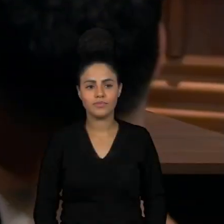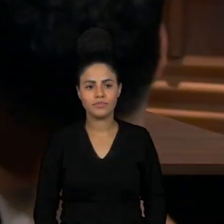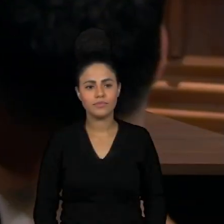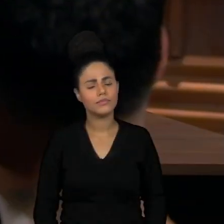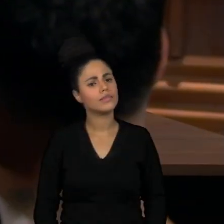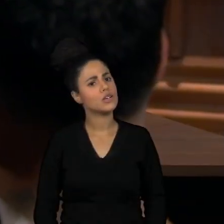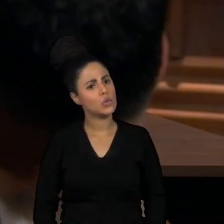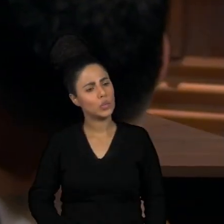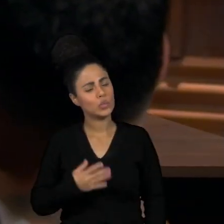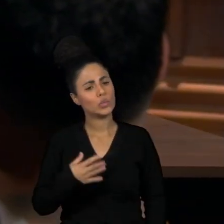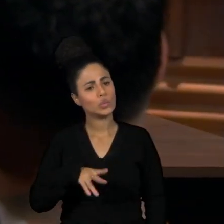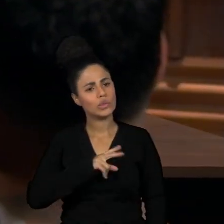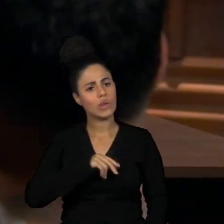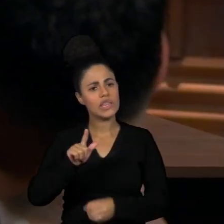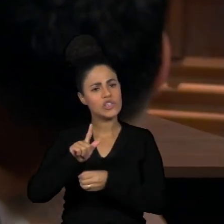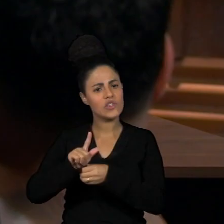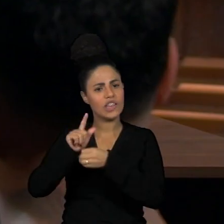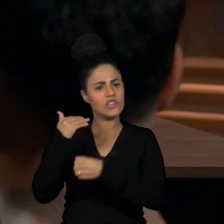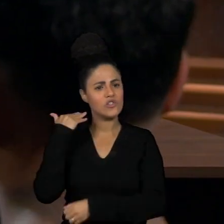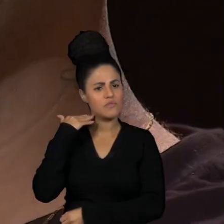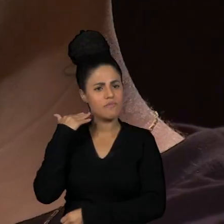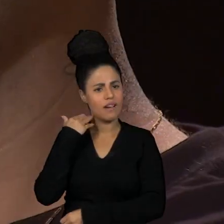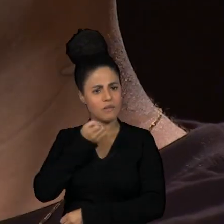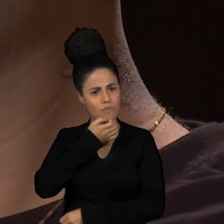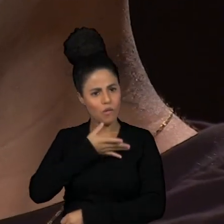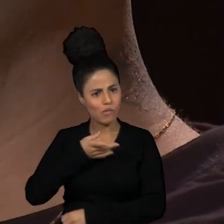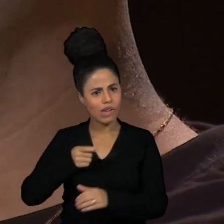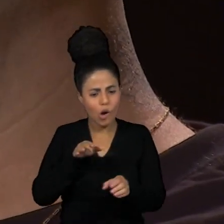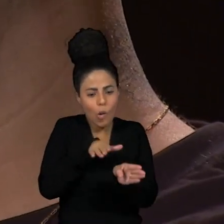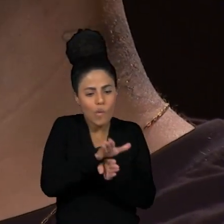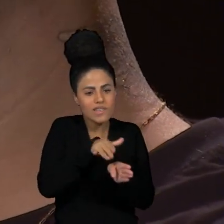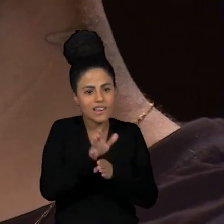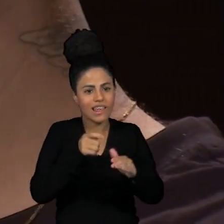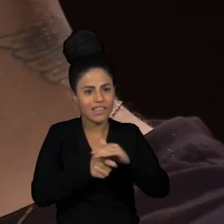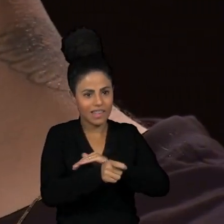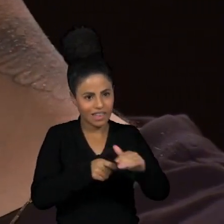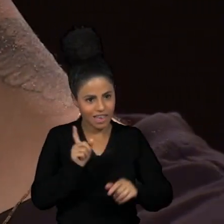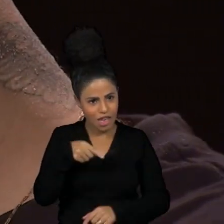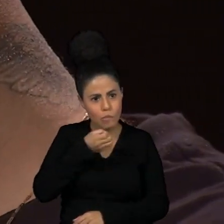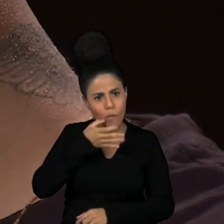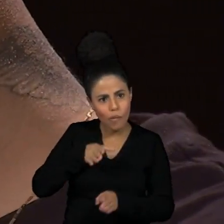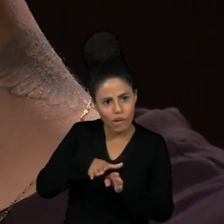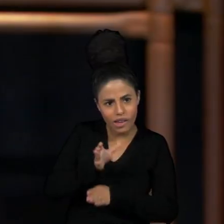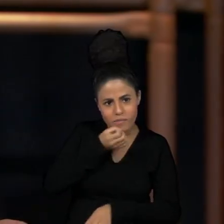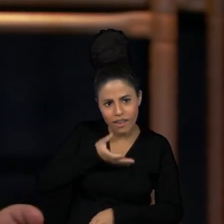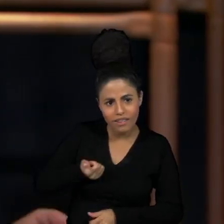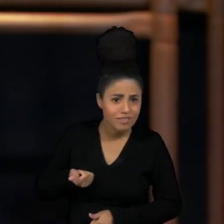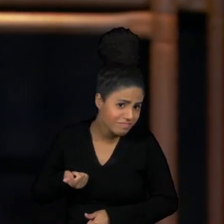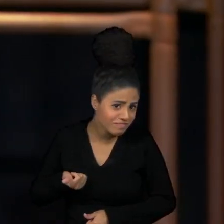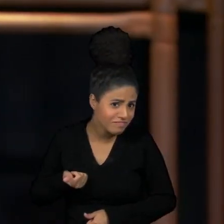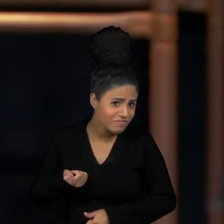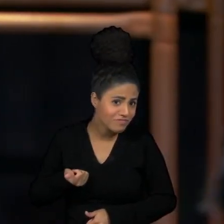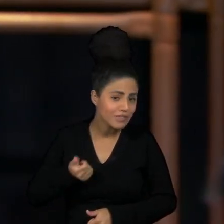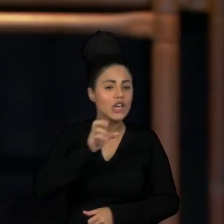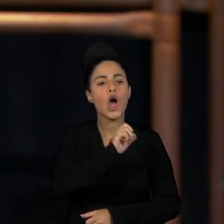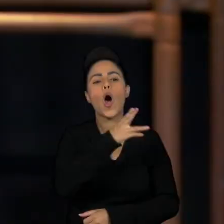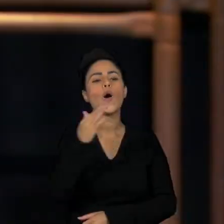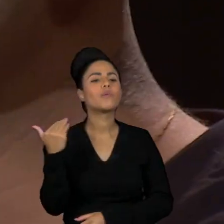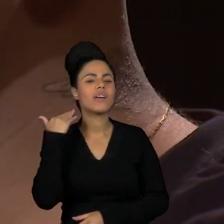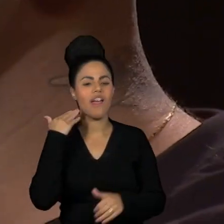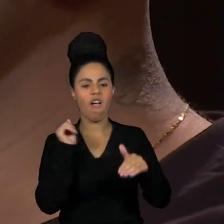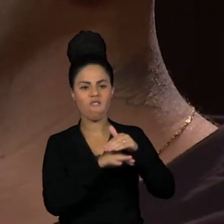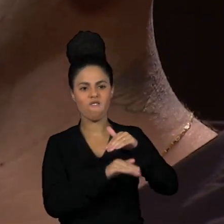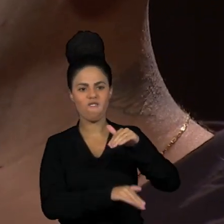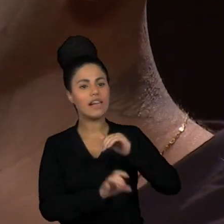de banco é bom conselheiro financeiro? Ou ele só quer bater meta e dar dinheiro pro banqueiro? Pro